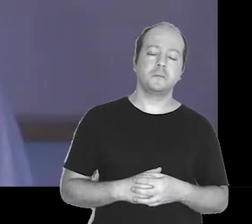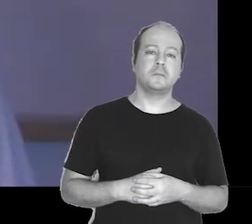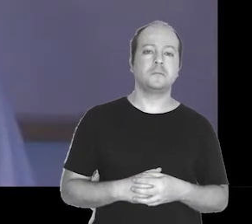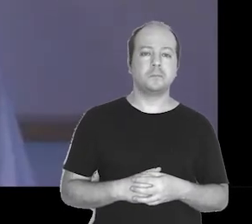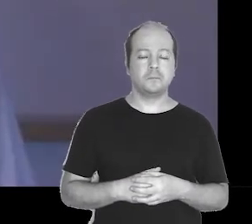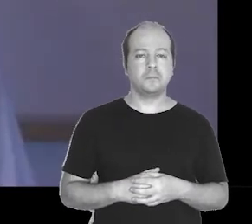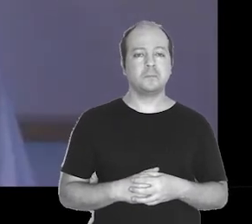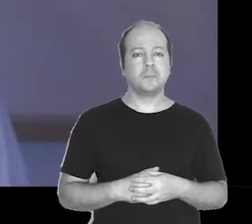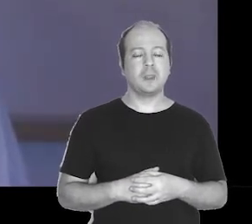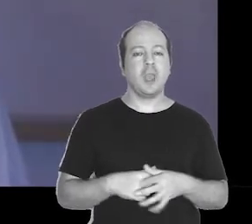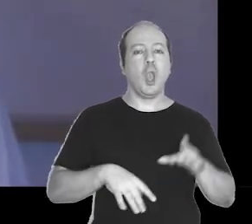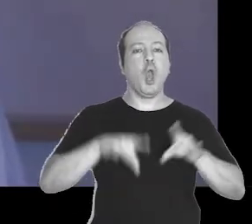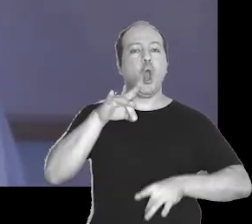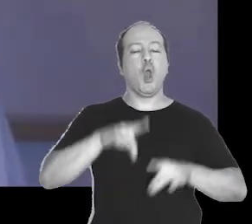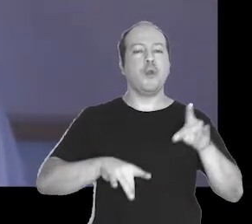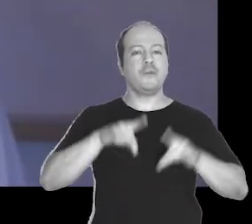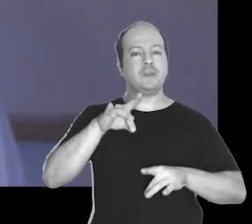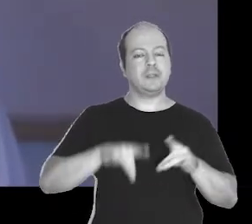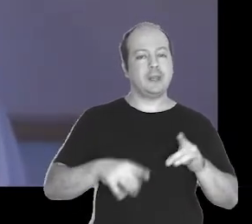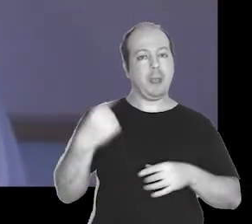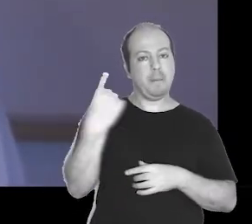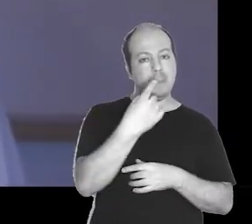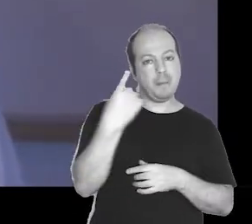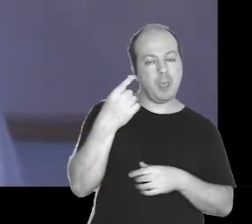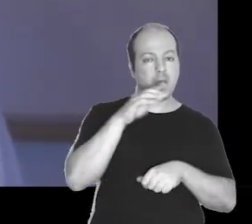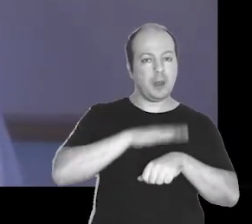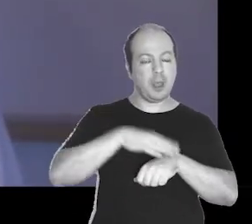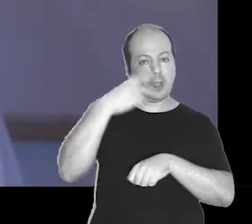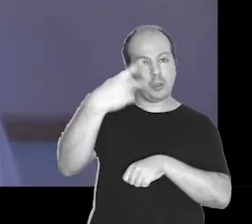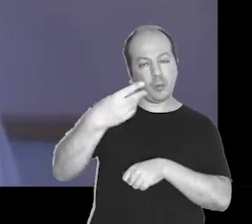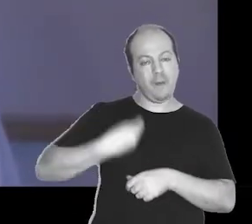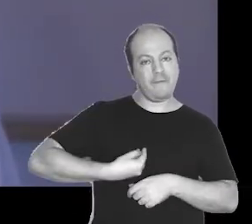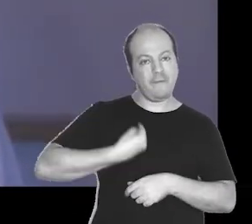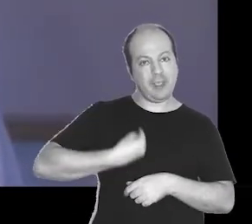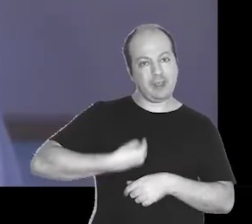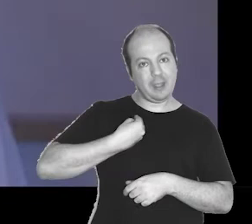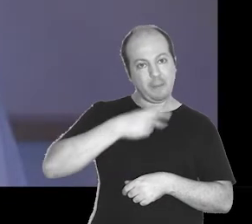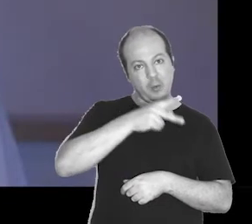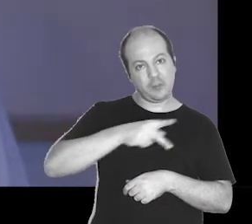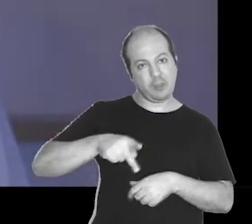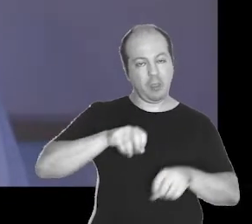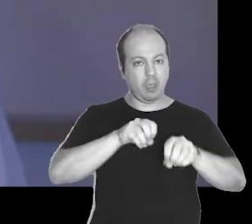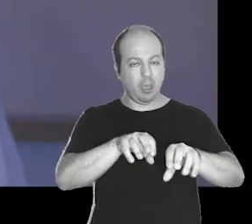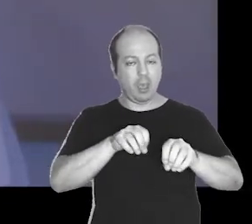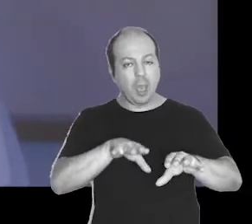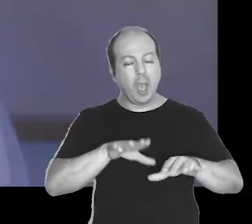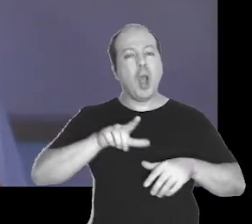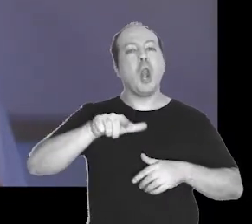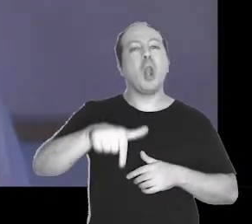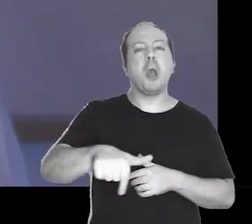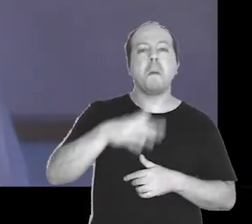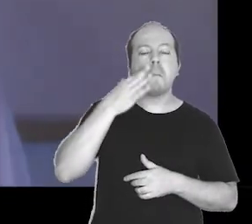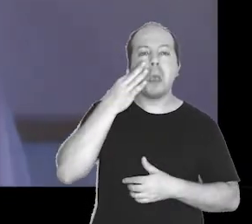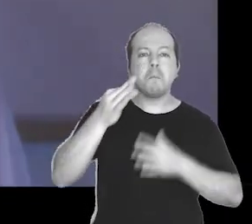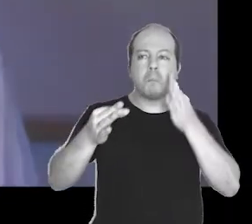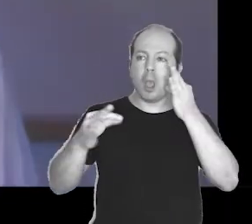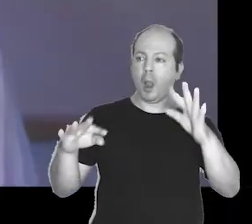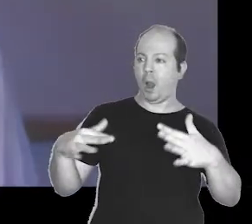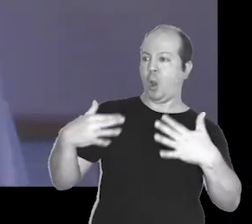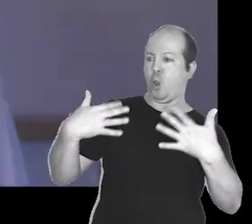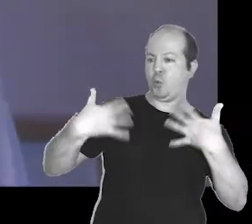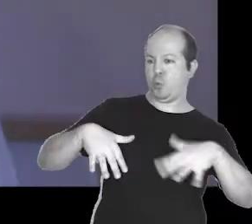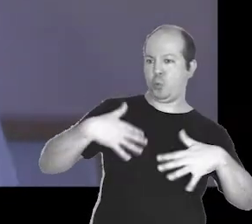para a oficina de Verocchio, o primeiro mestre de sua vida. Logo, chamou a atenção de todos pela